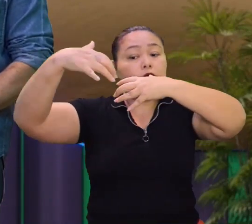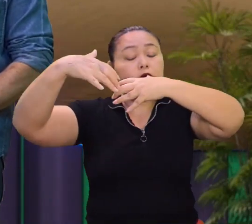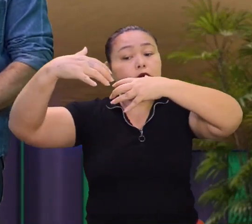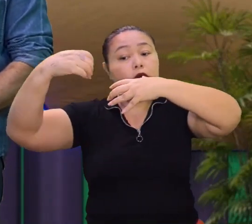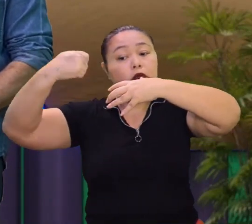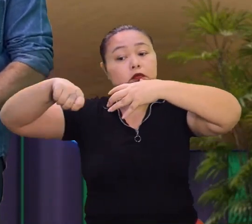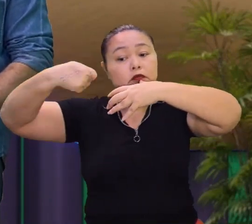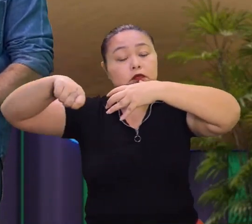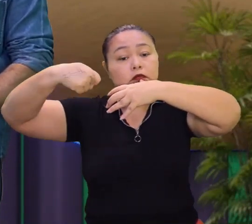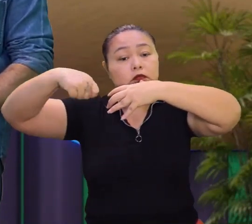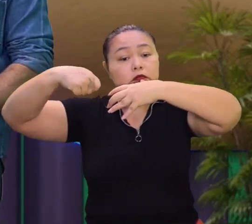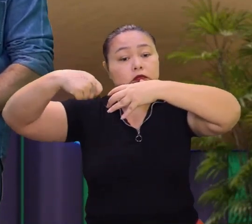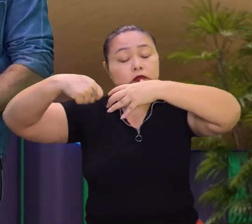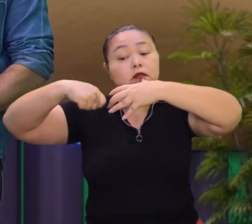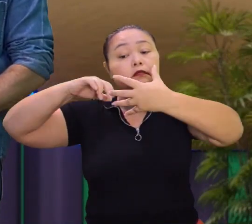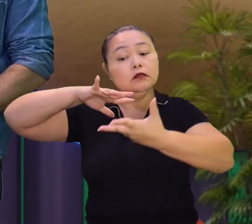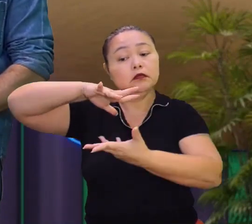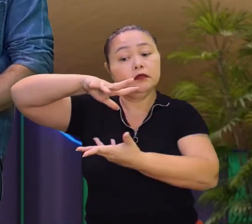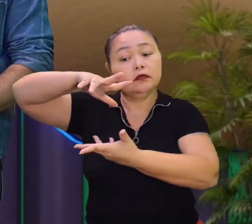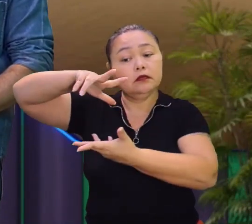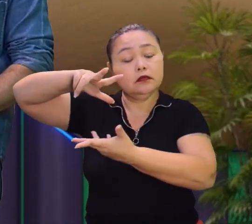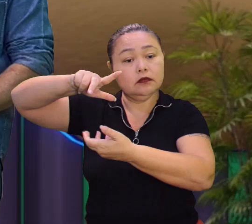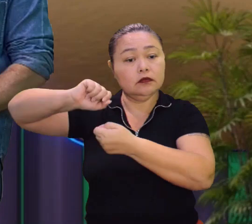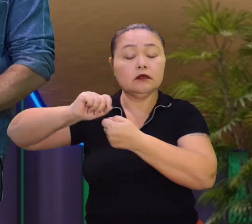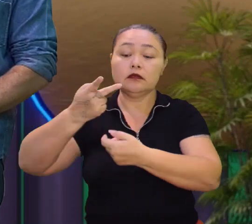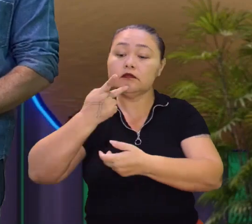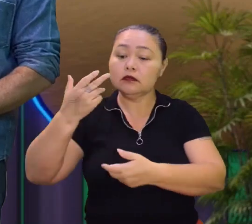é necessária para a Terra. A